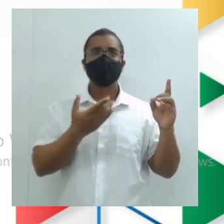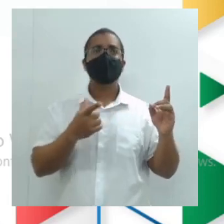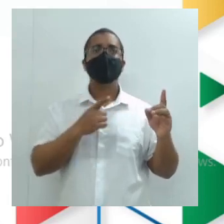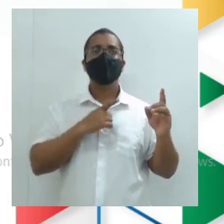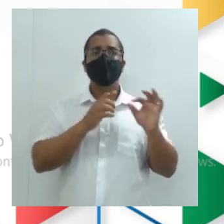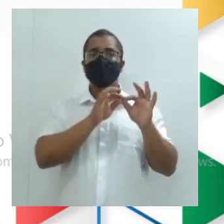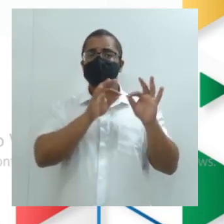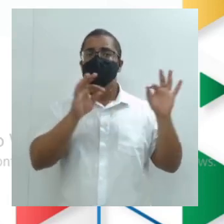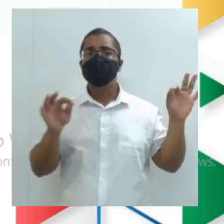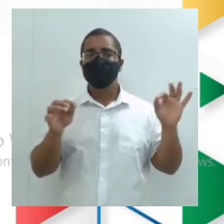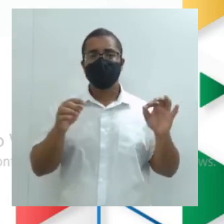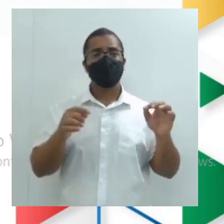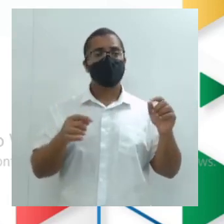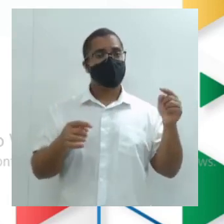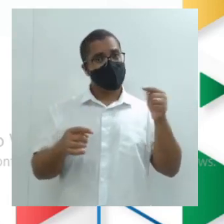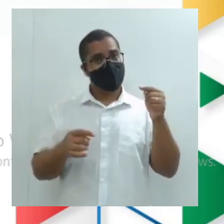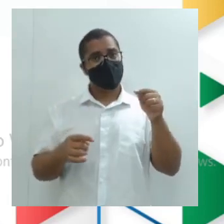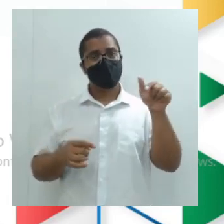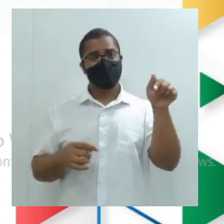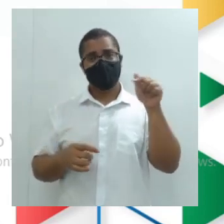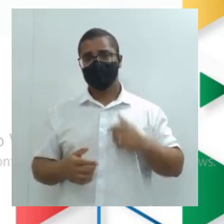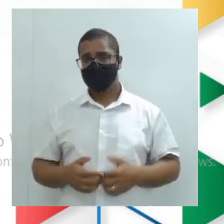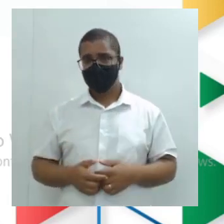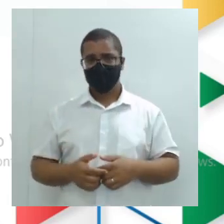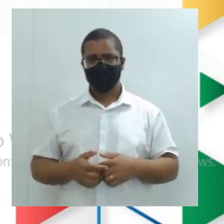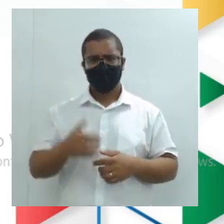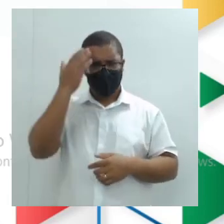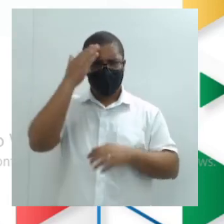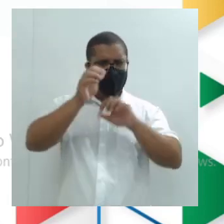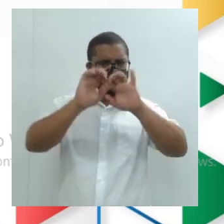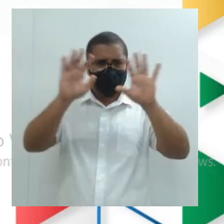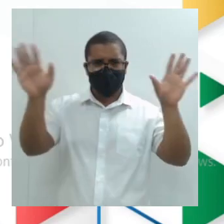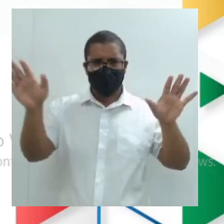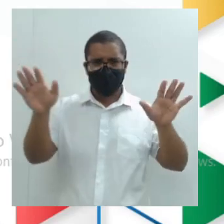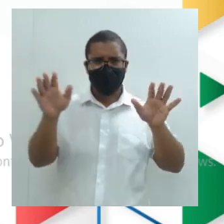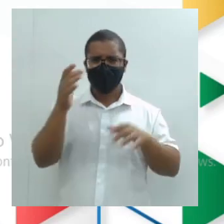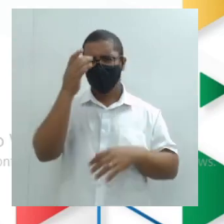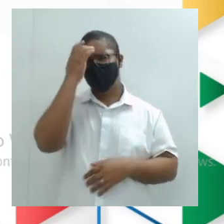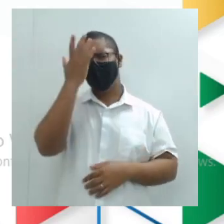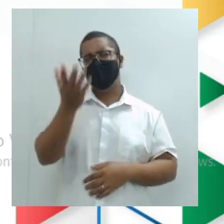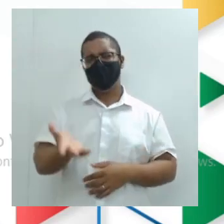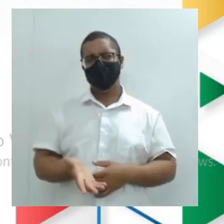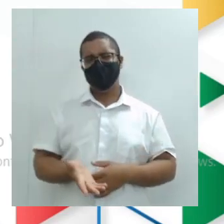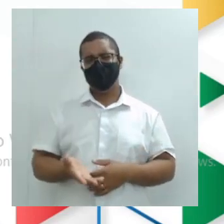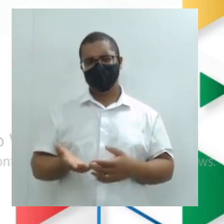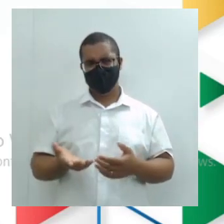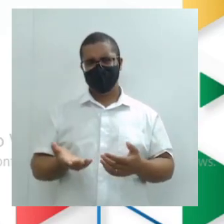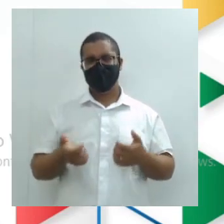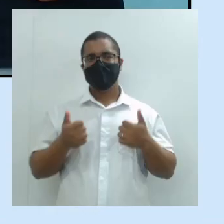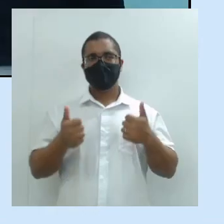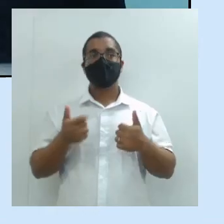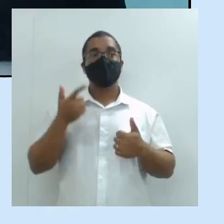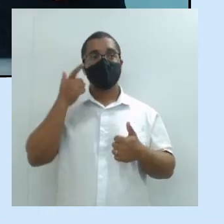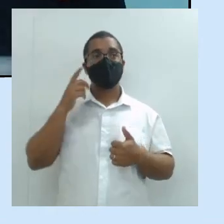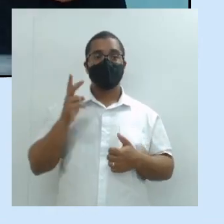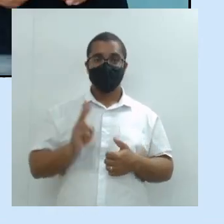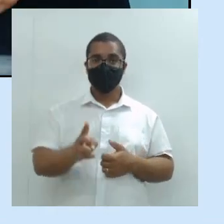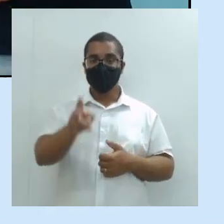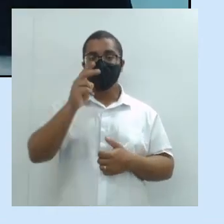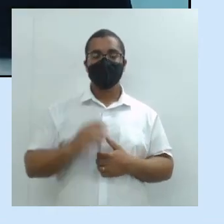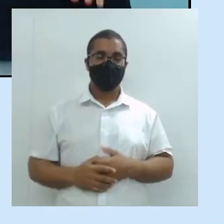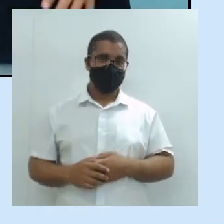capital, está distante quanto? Menos 7. Ficou claro, gente? Muito fácil, né? Muito tranquilo? Então vamos seguir.